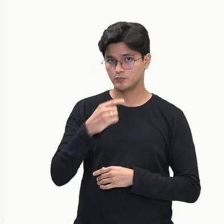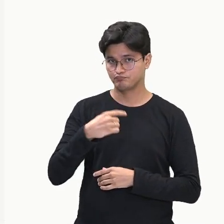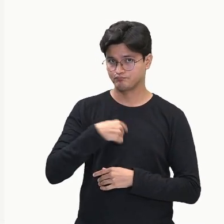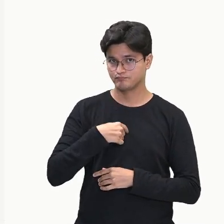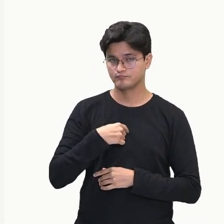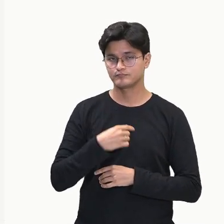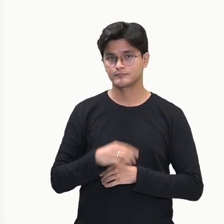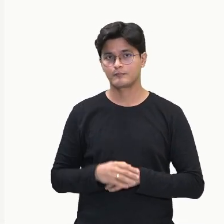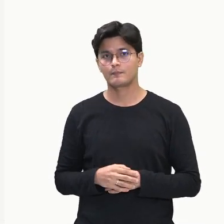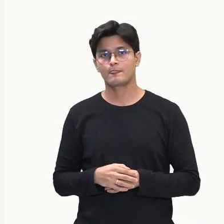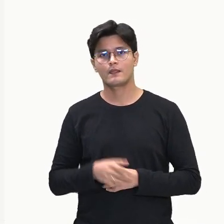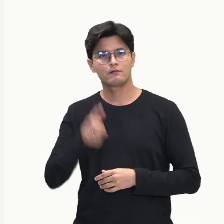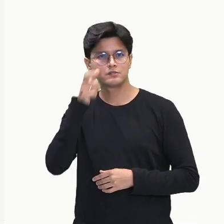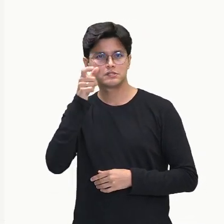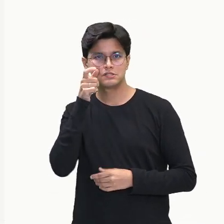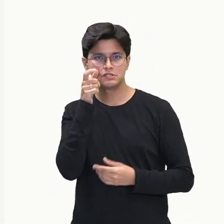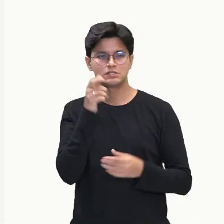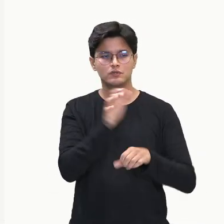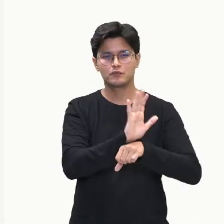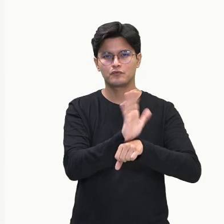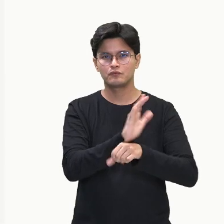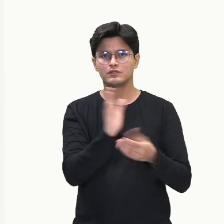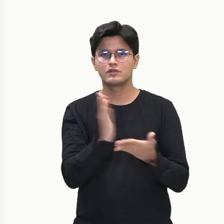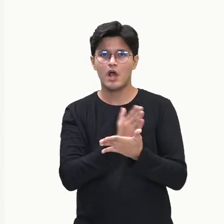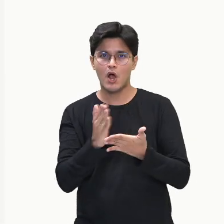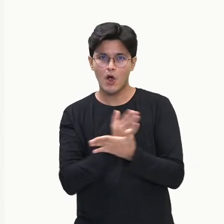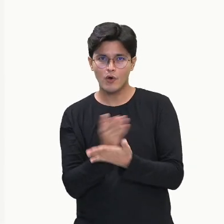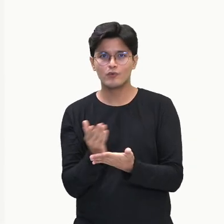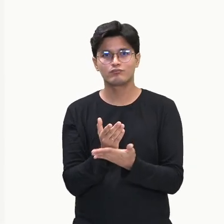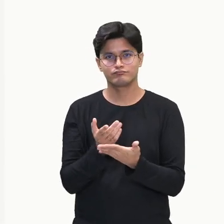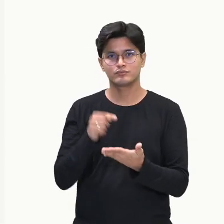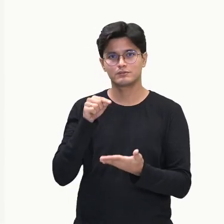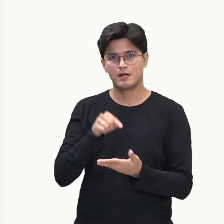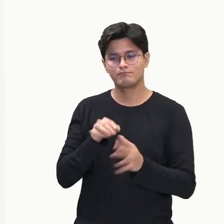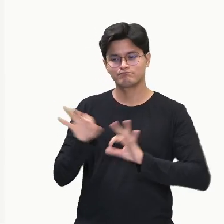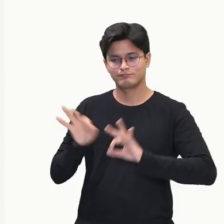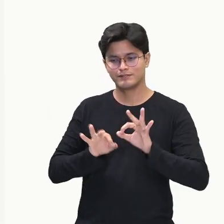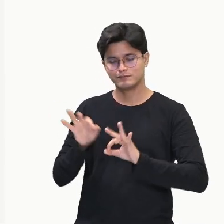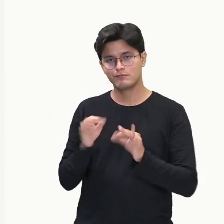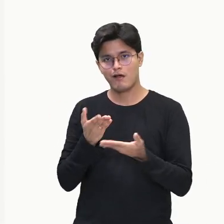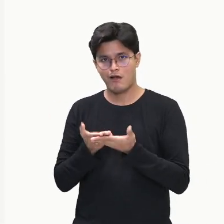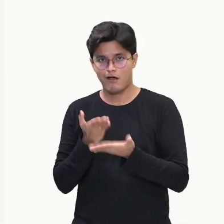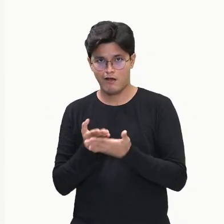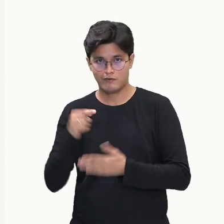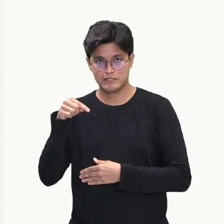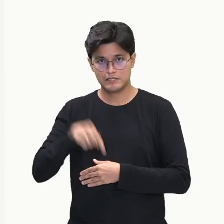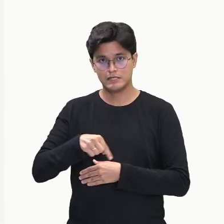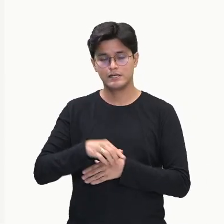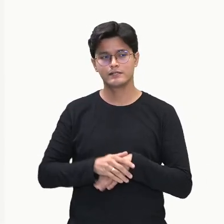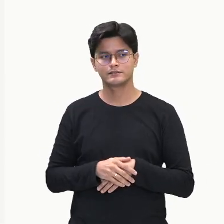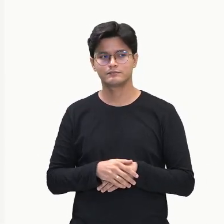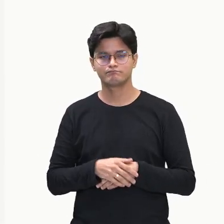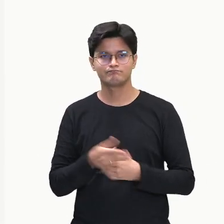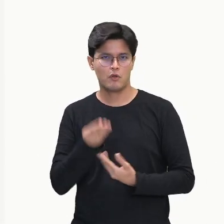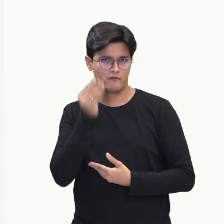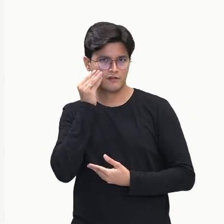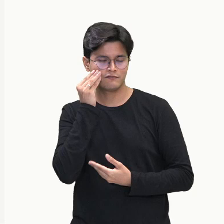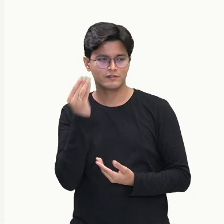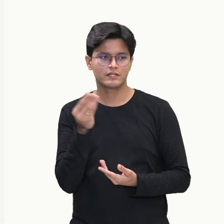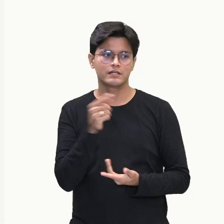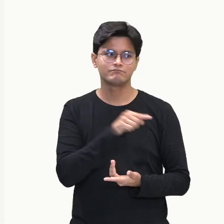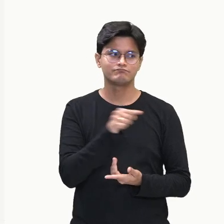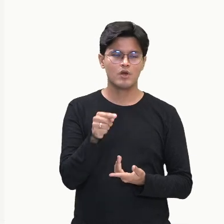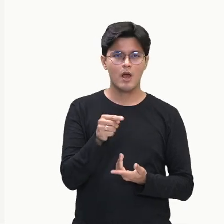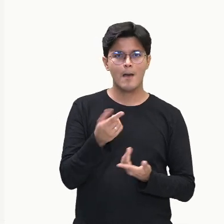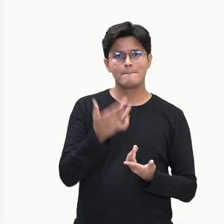assistindo a alguns vídeos para formular essa aula, verifiquei lá o depoimento de algumas pessoas que andavam com mais